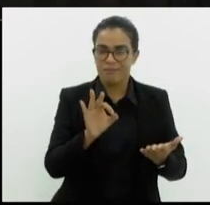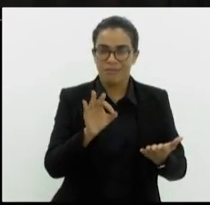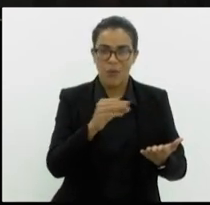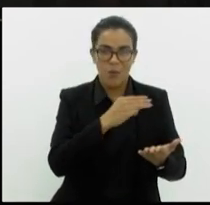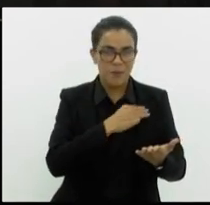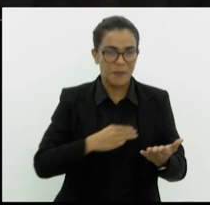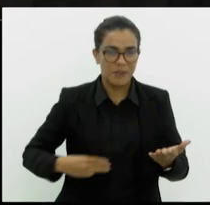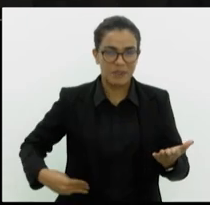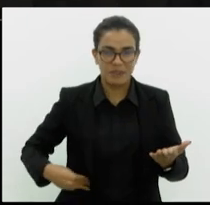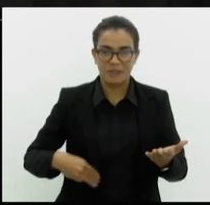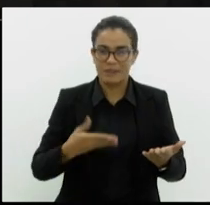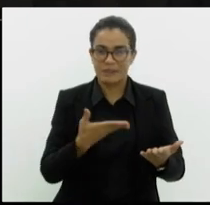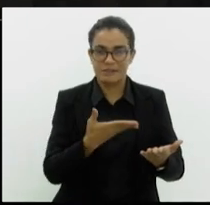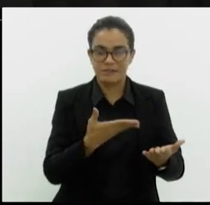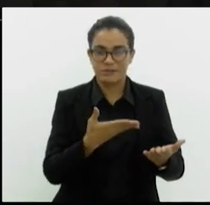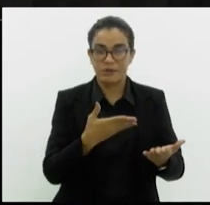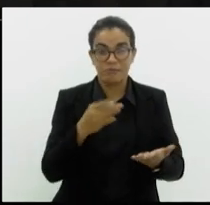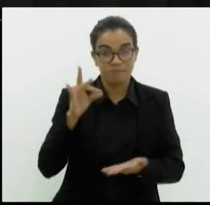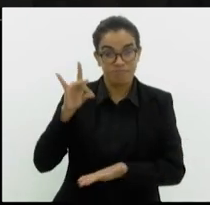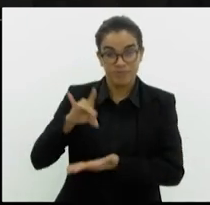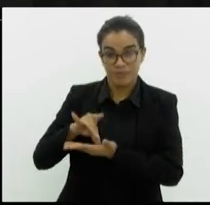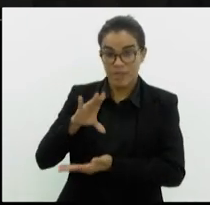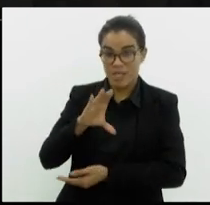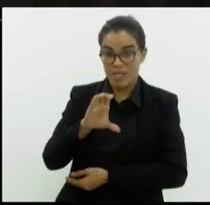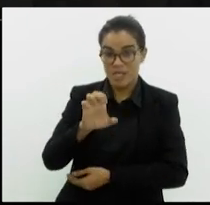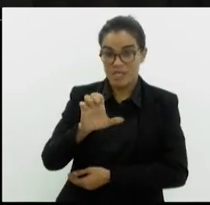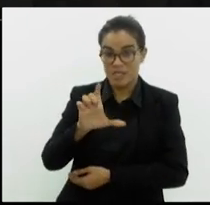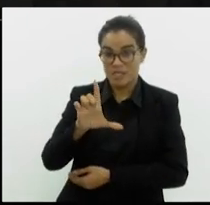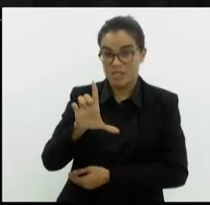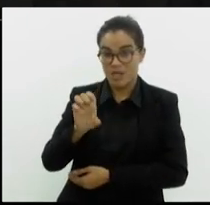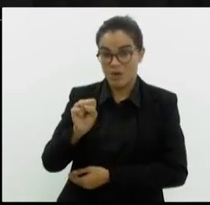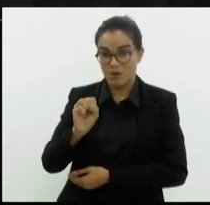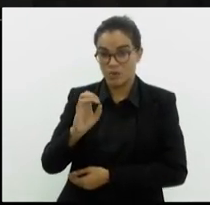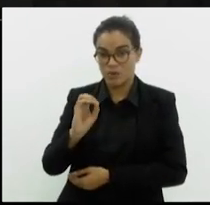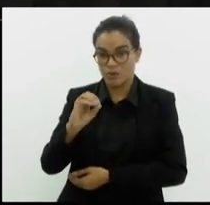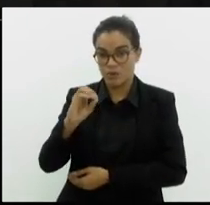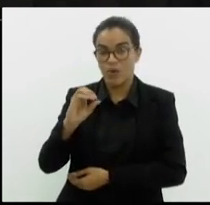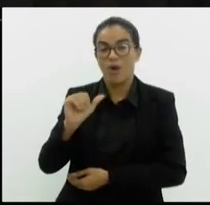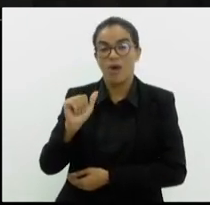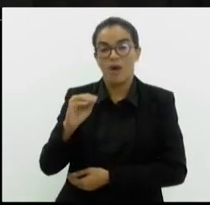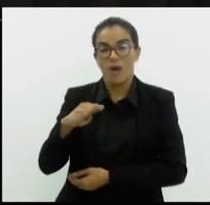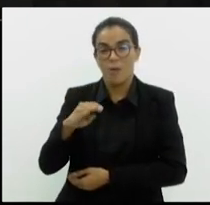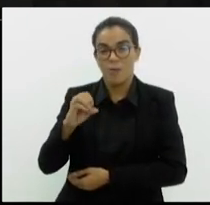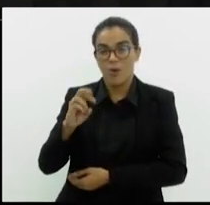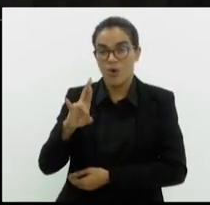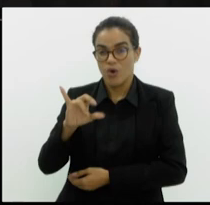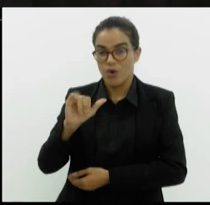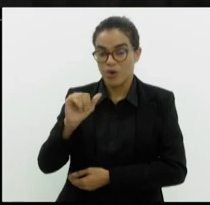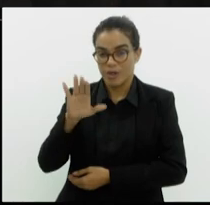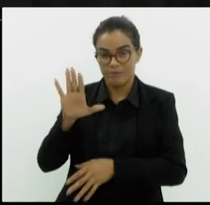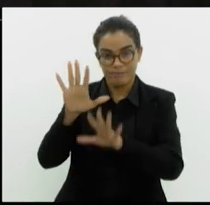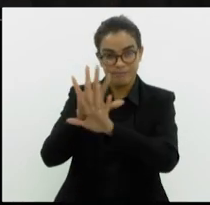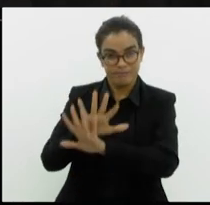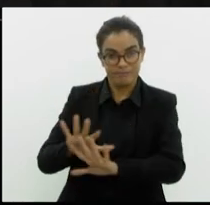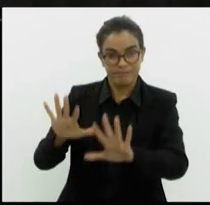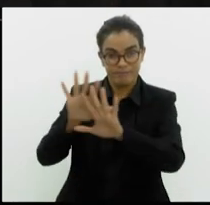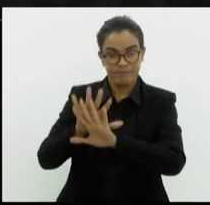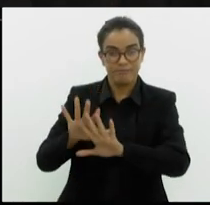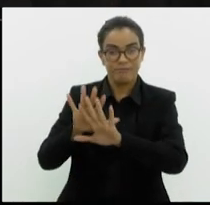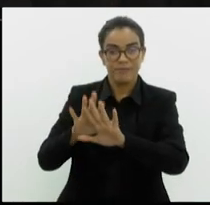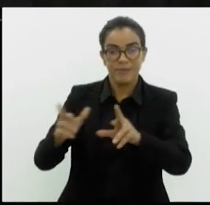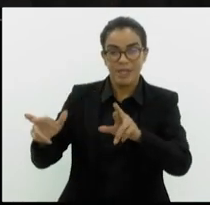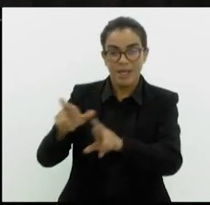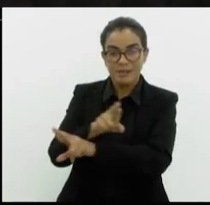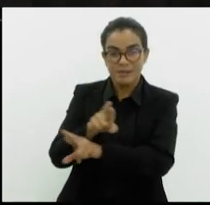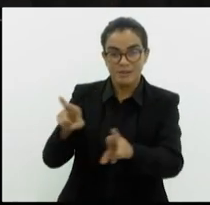ministro, de fato, é o Celso Amorim. Ele é travestido de ministro das Relações Exteriores,